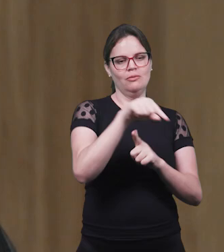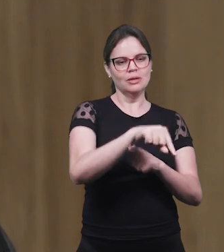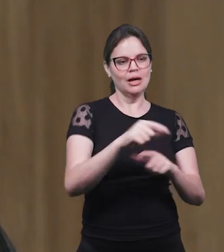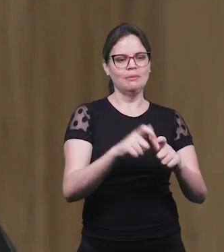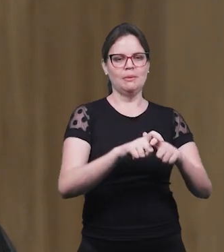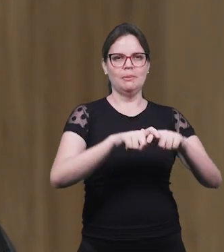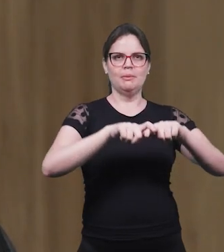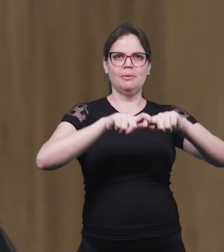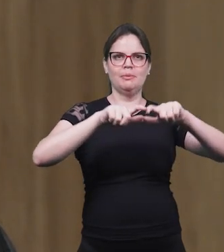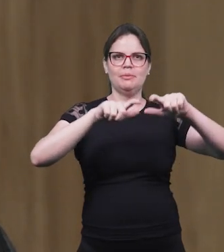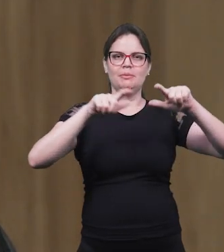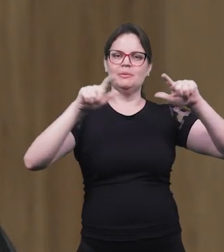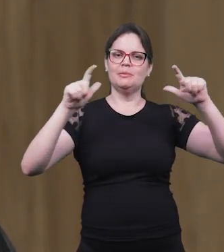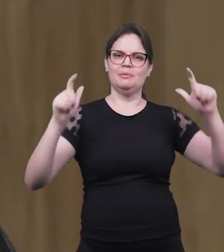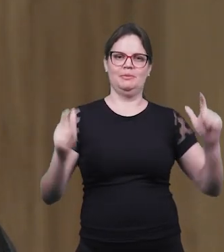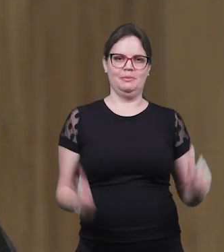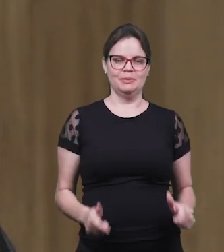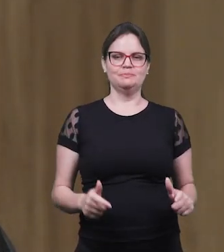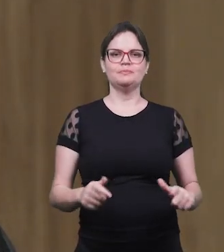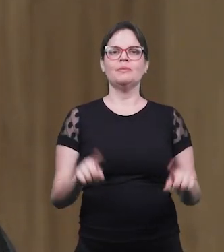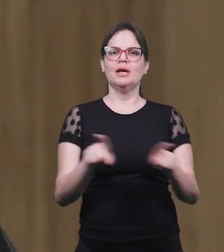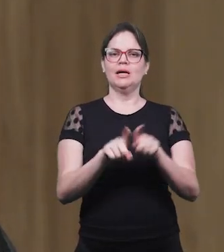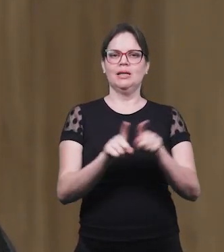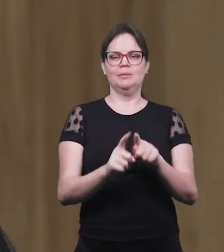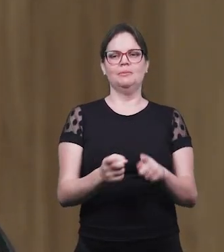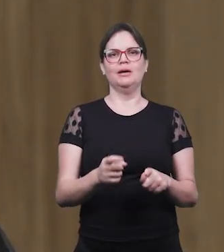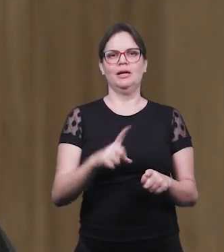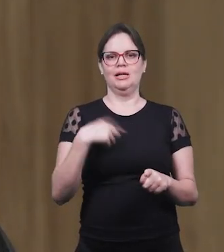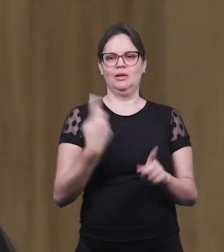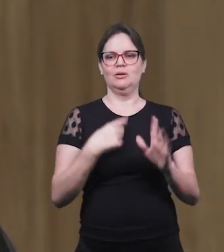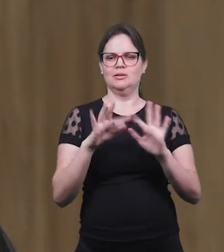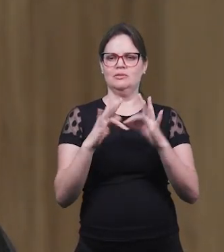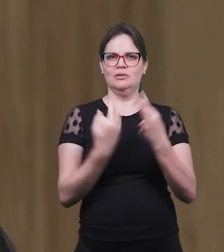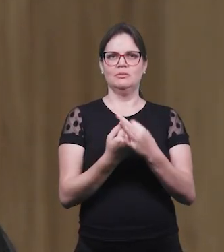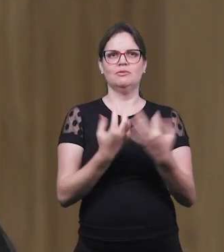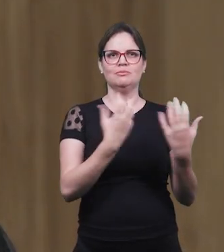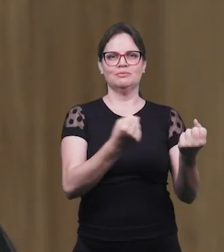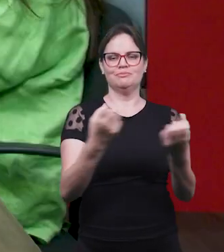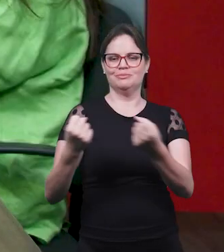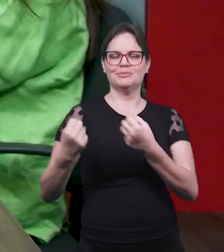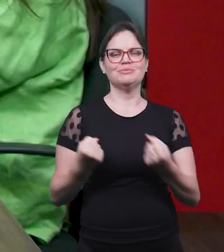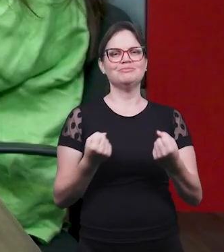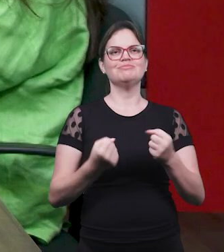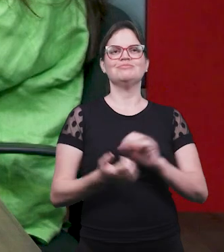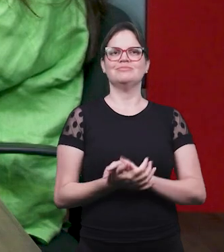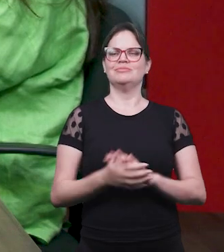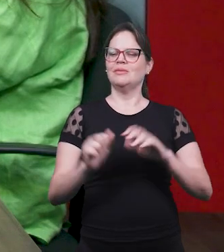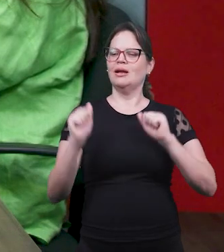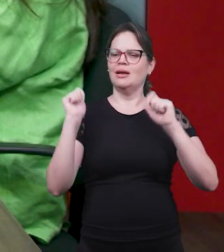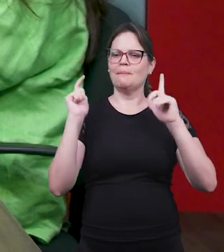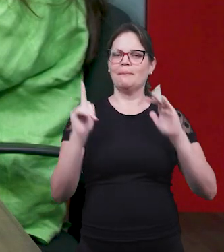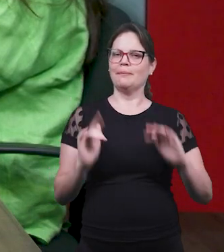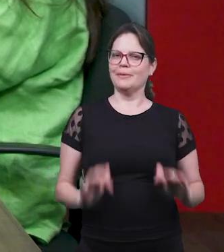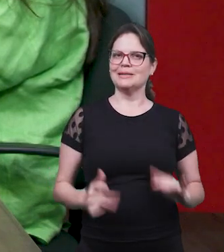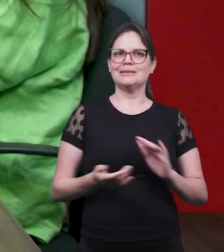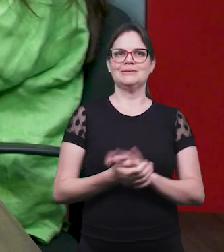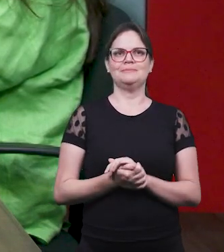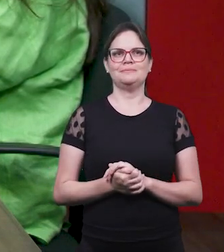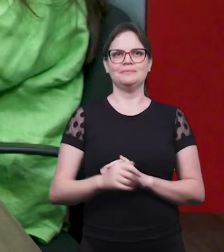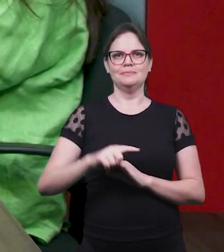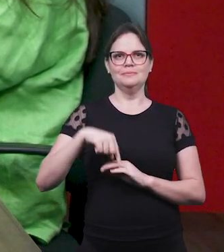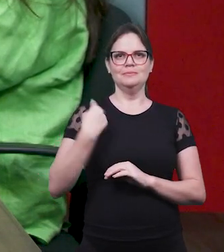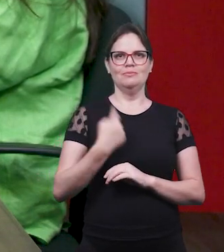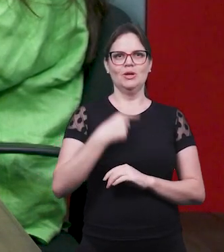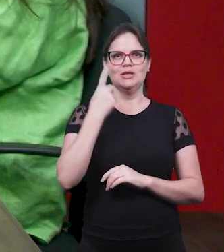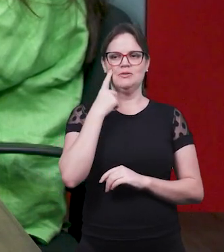nascendo na casa da minha família. Que bênção! Nós temos lugares